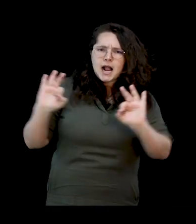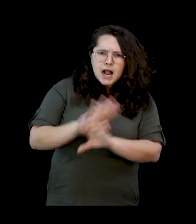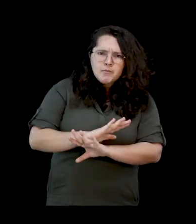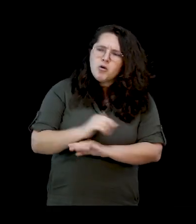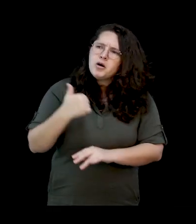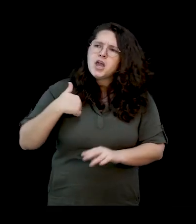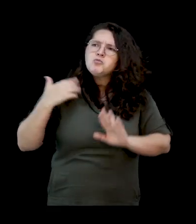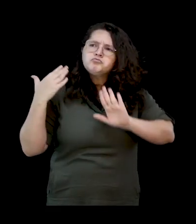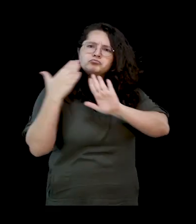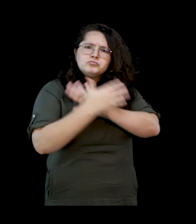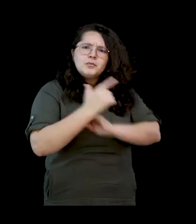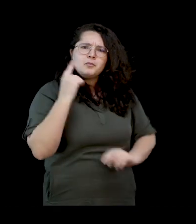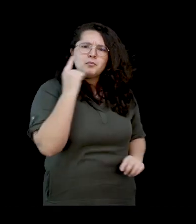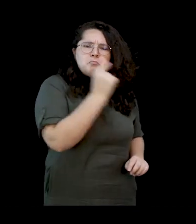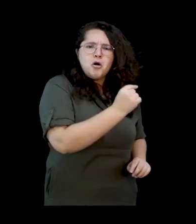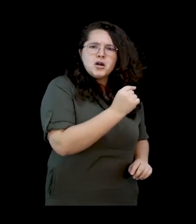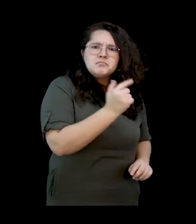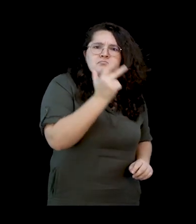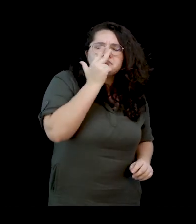Mahler, o concerto